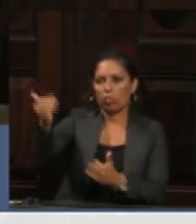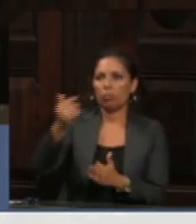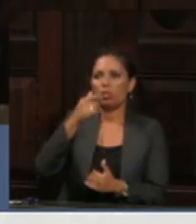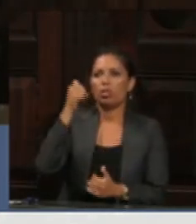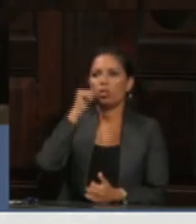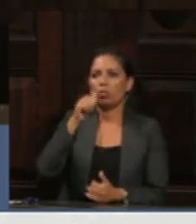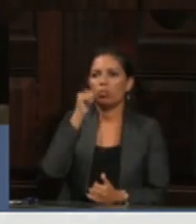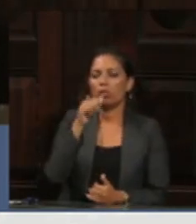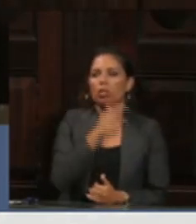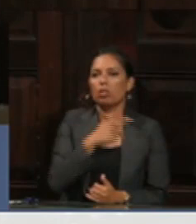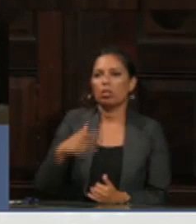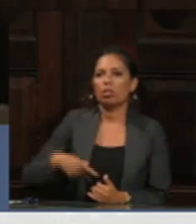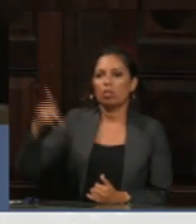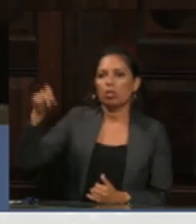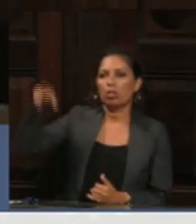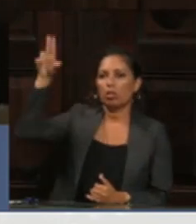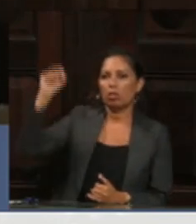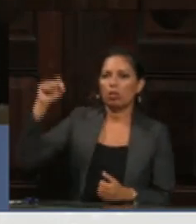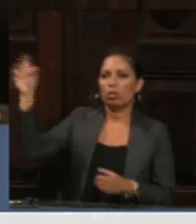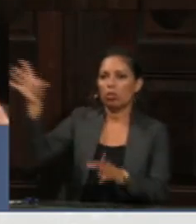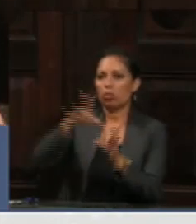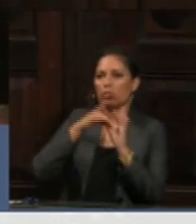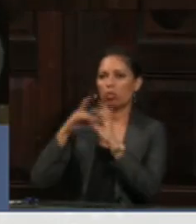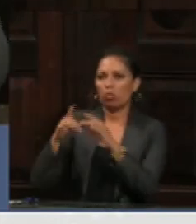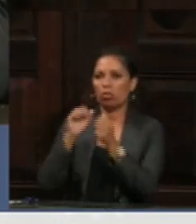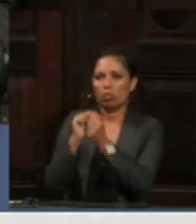senhora, e que Deus nos proteja sempre.